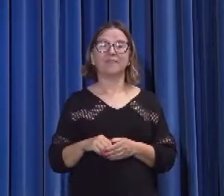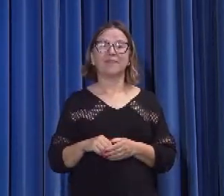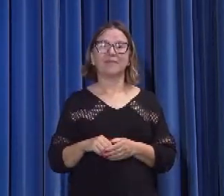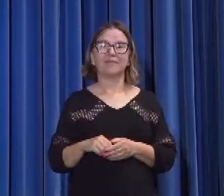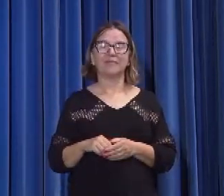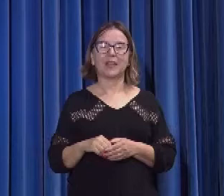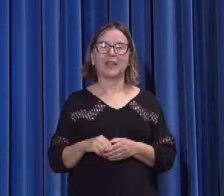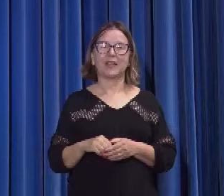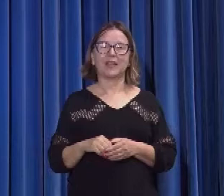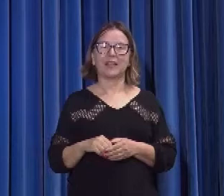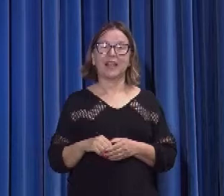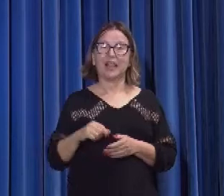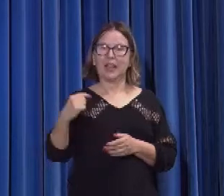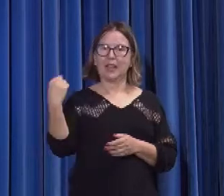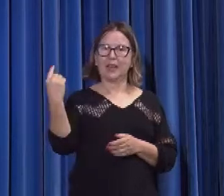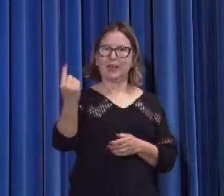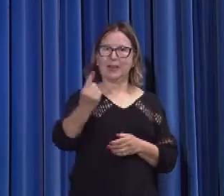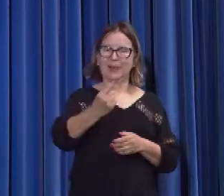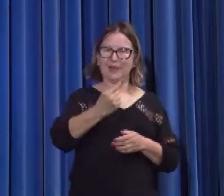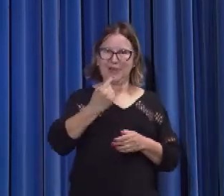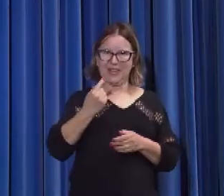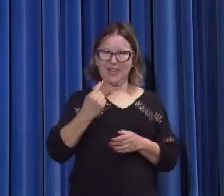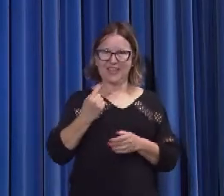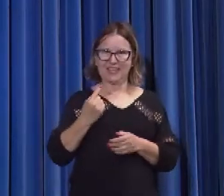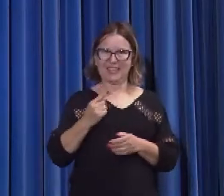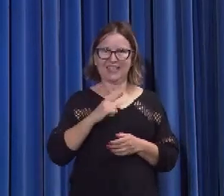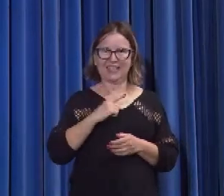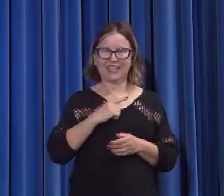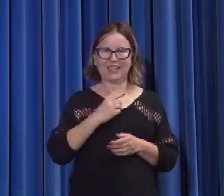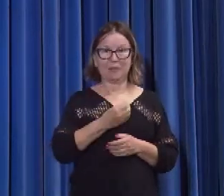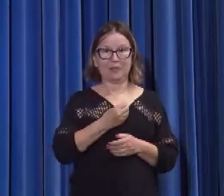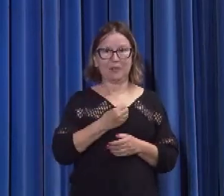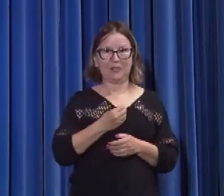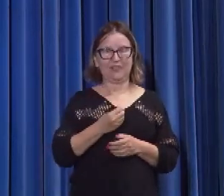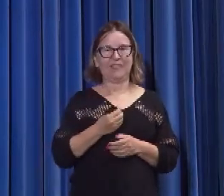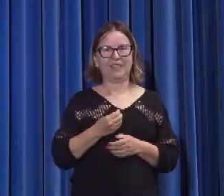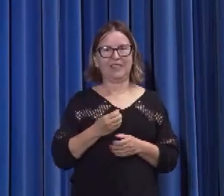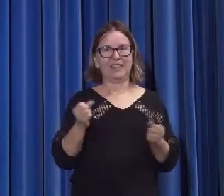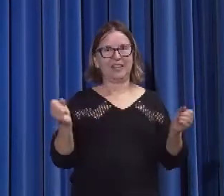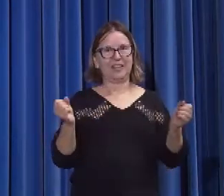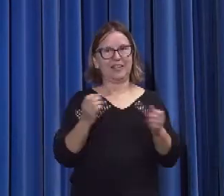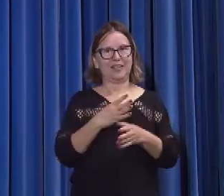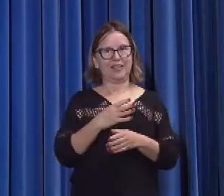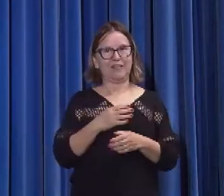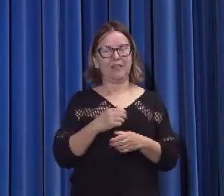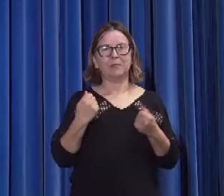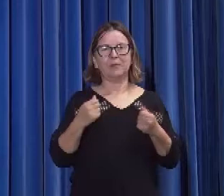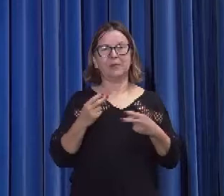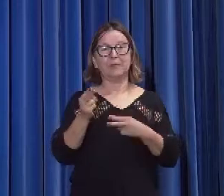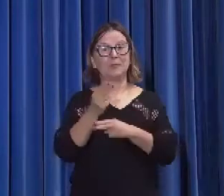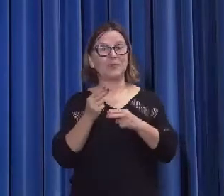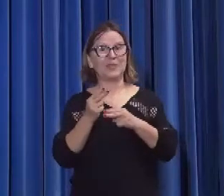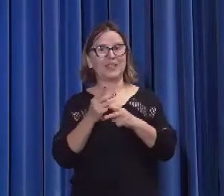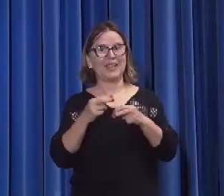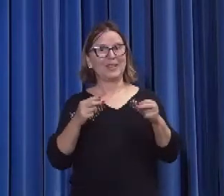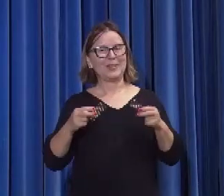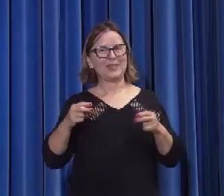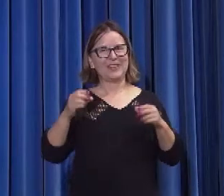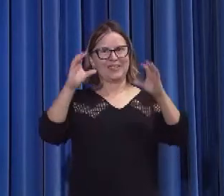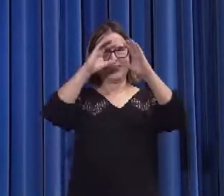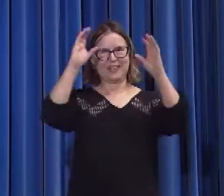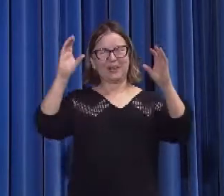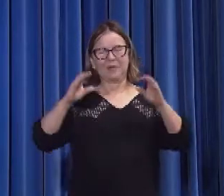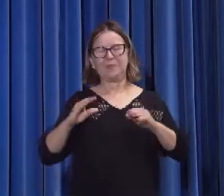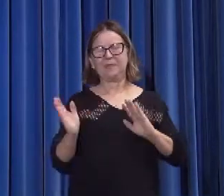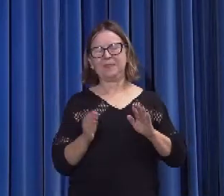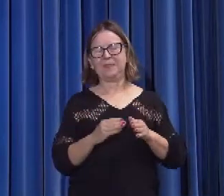devemos buscar as coisas do alto. Vamos ler juntos Colossenses 3:1. Portanto, se